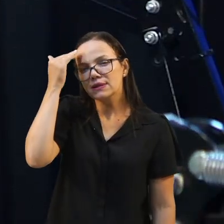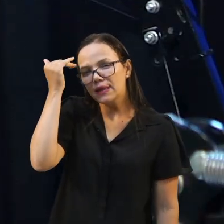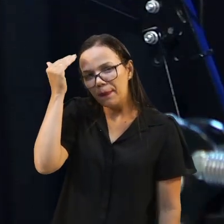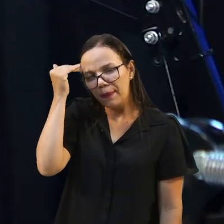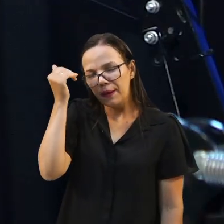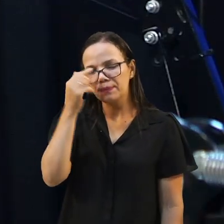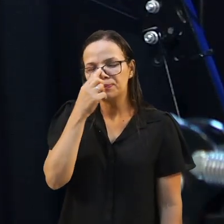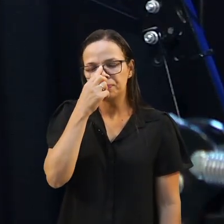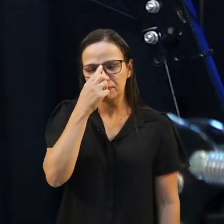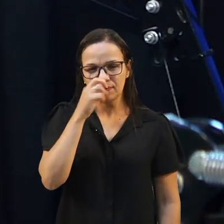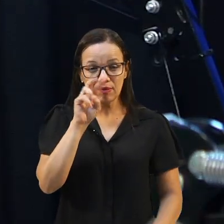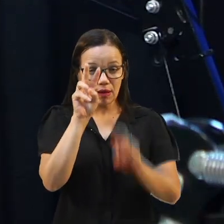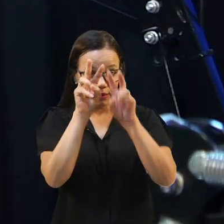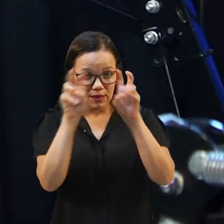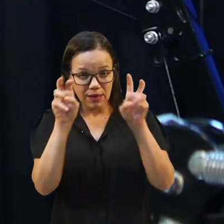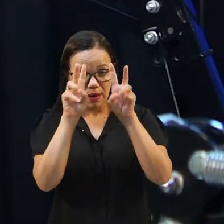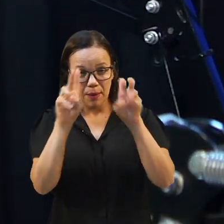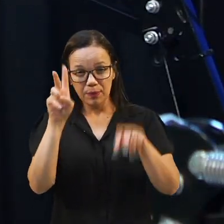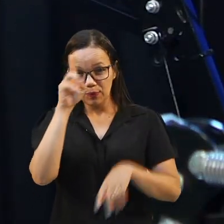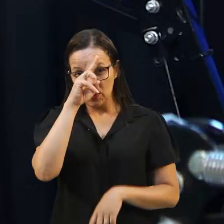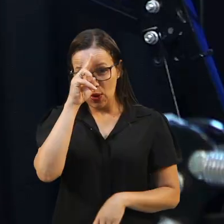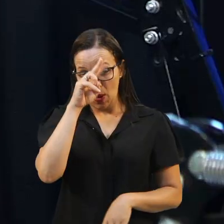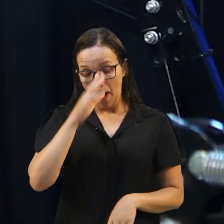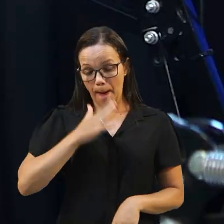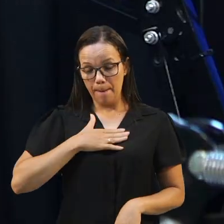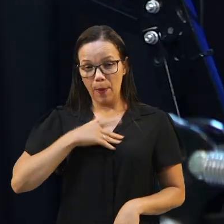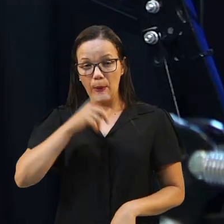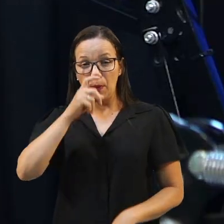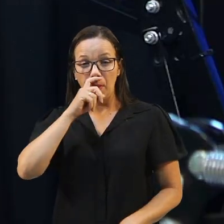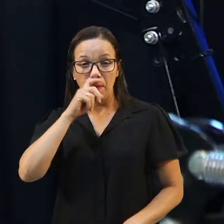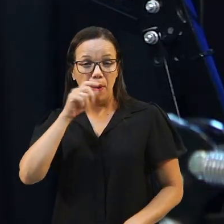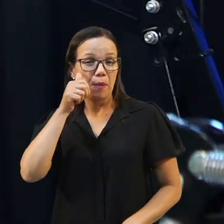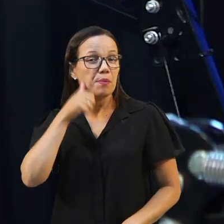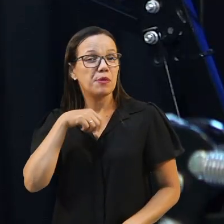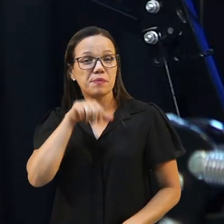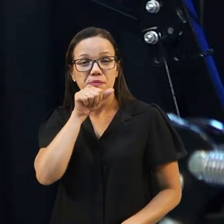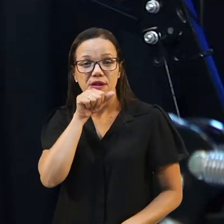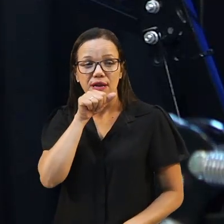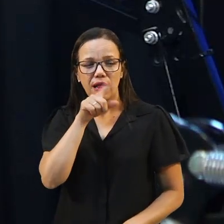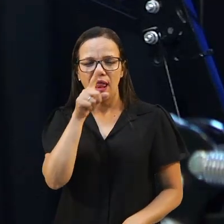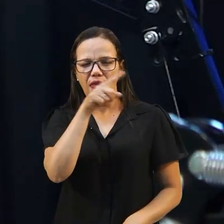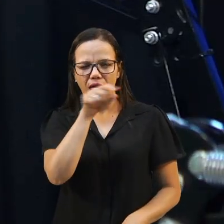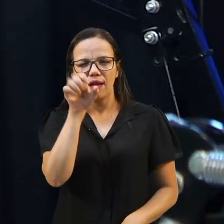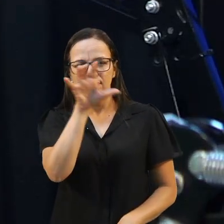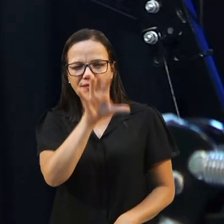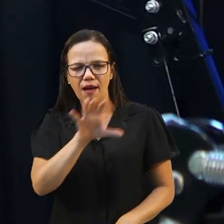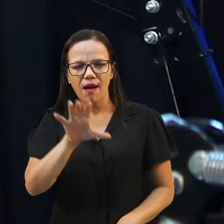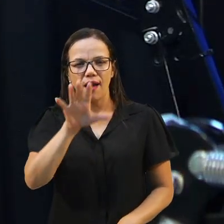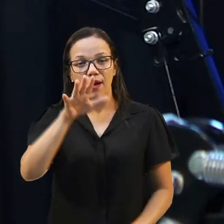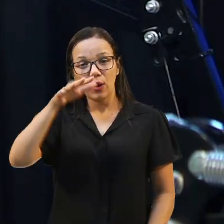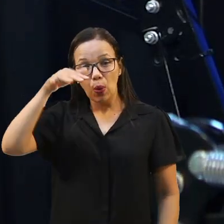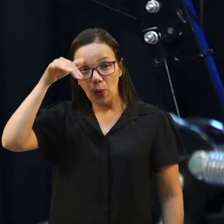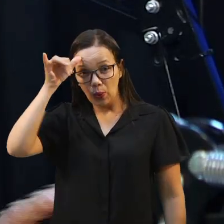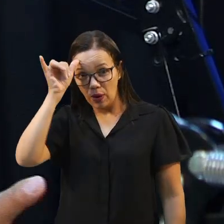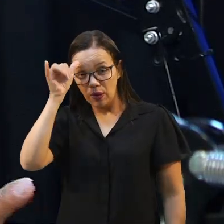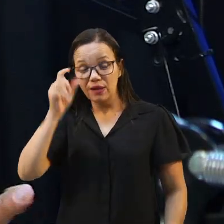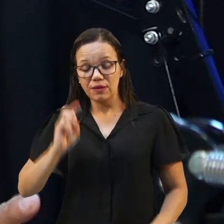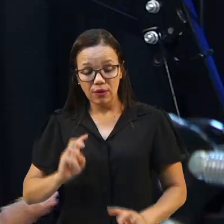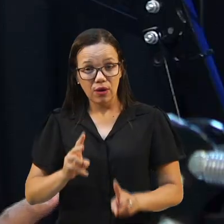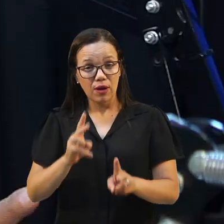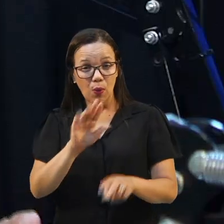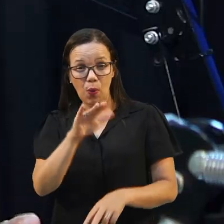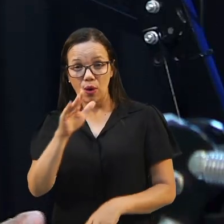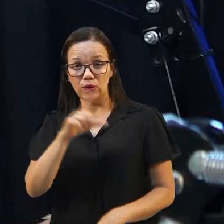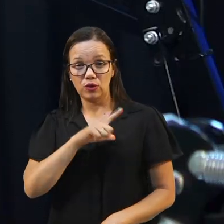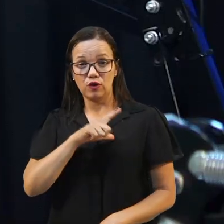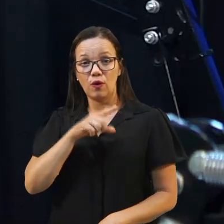né? Meus pais da zona rural, e assim que eu tive a oportunidade, eu consegui